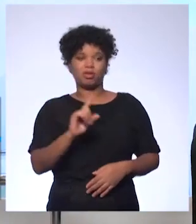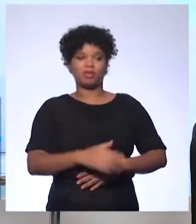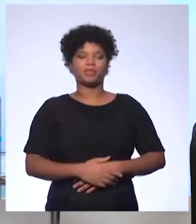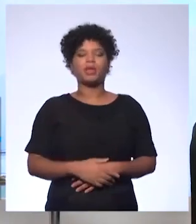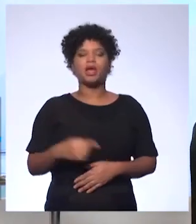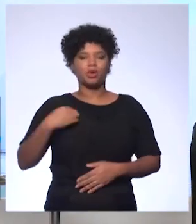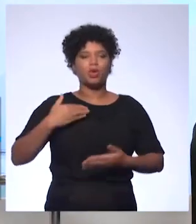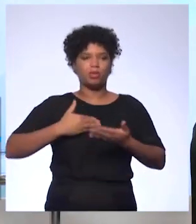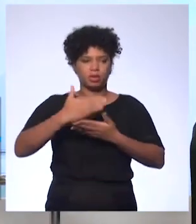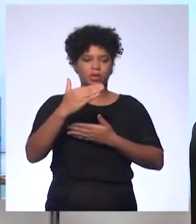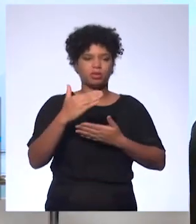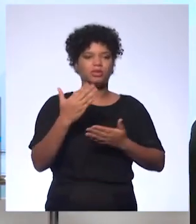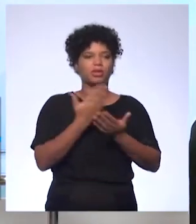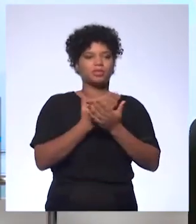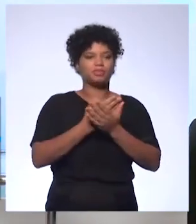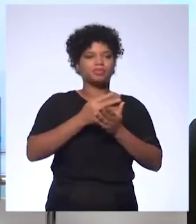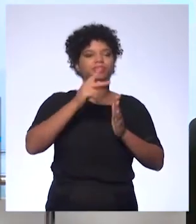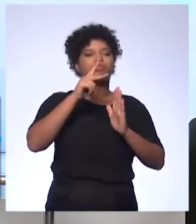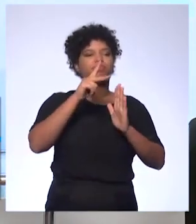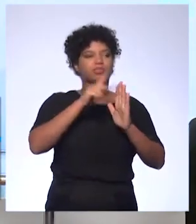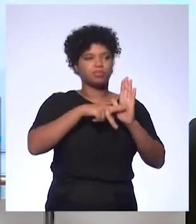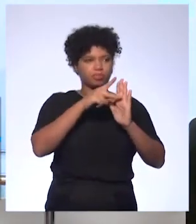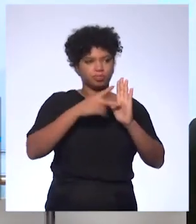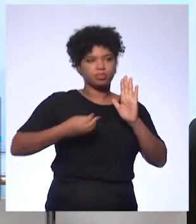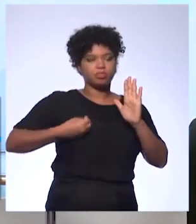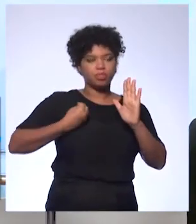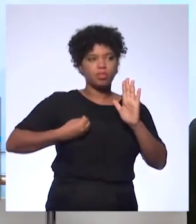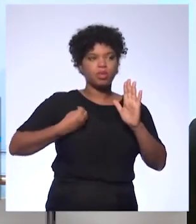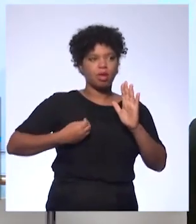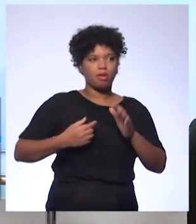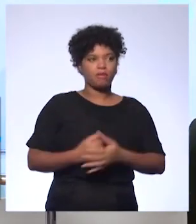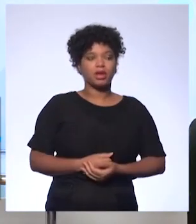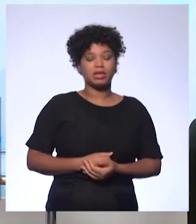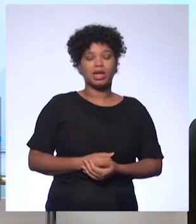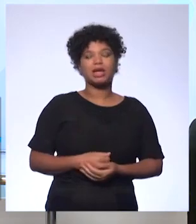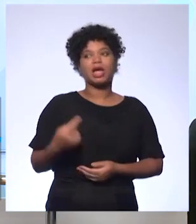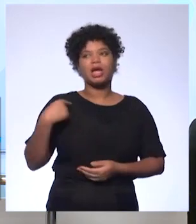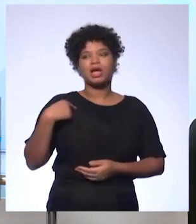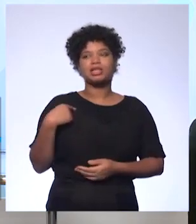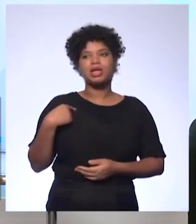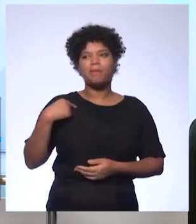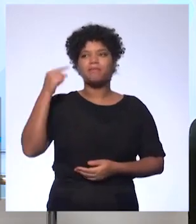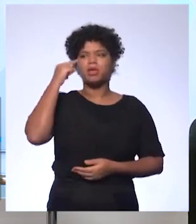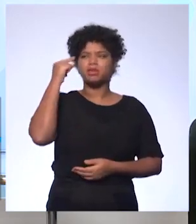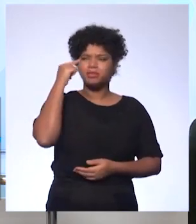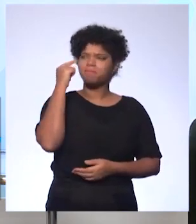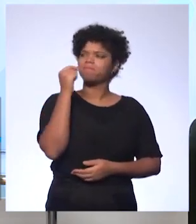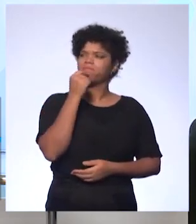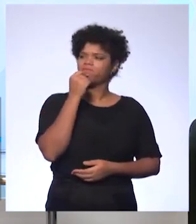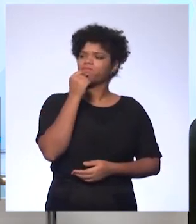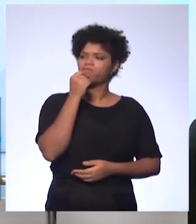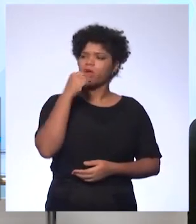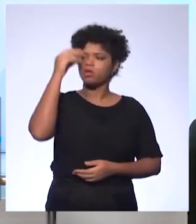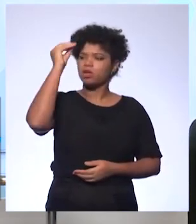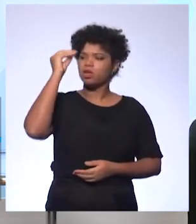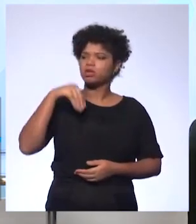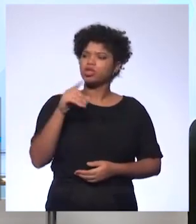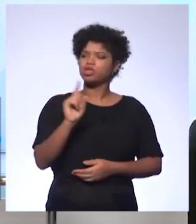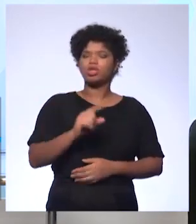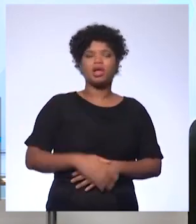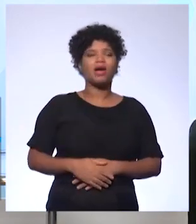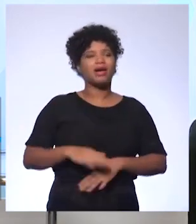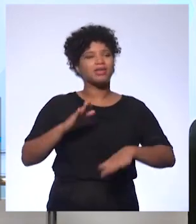uma das coisas que mexe bastante comigo é o fato da gente não desistir daquilo que a gente quer muito, mesmo